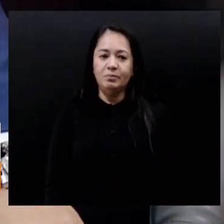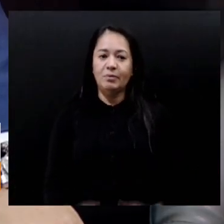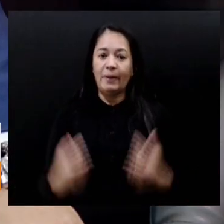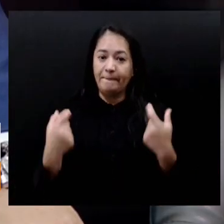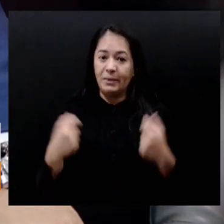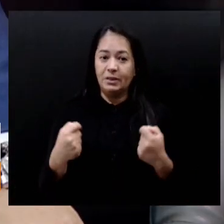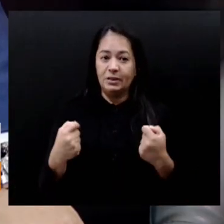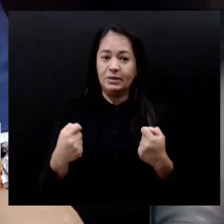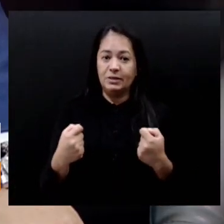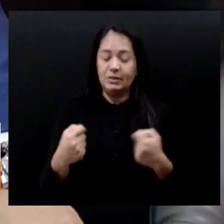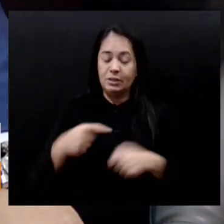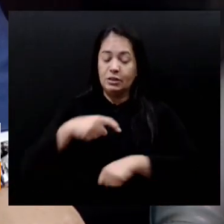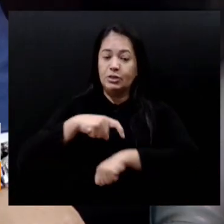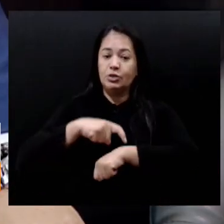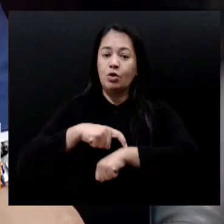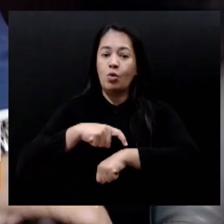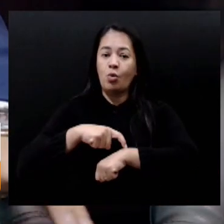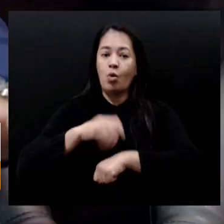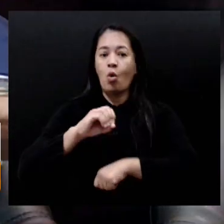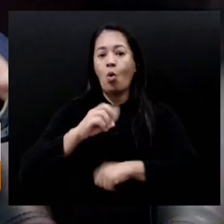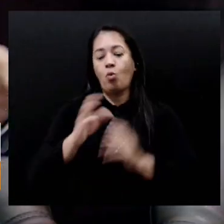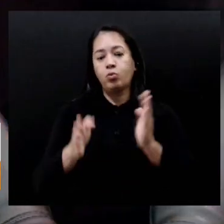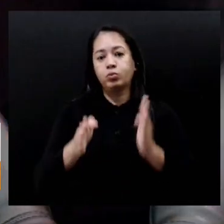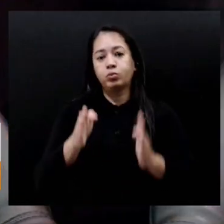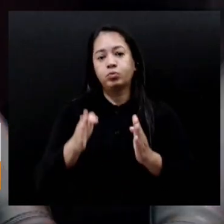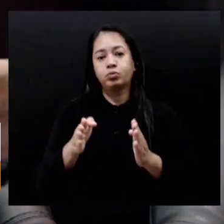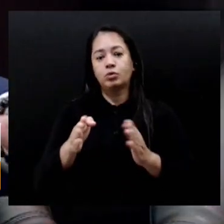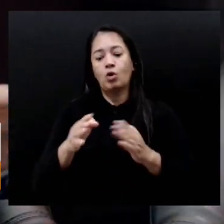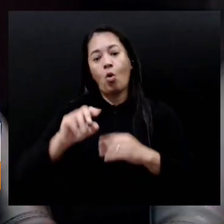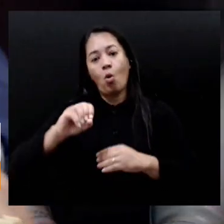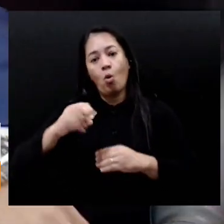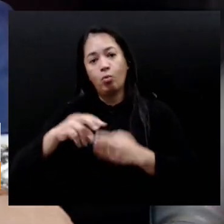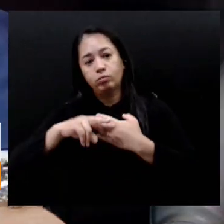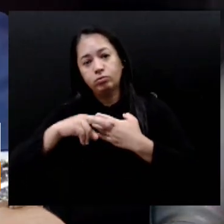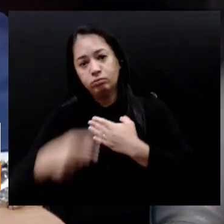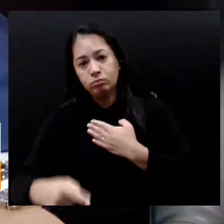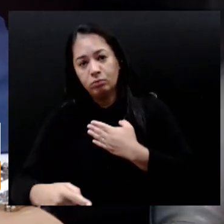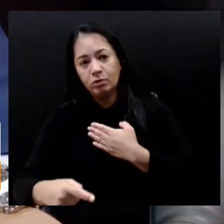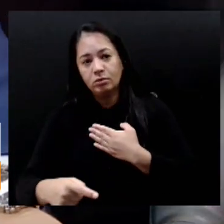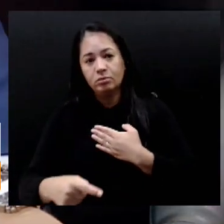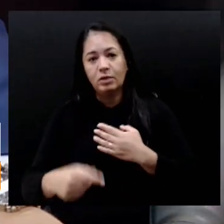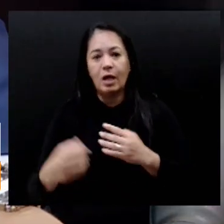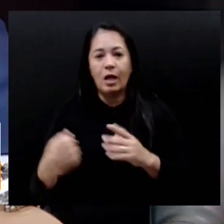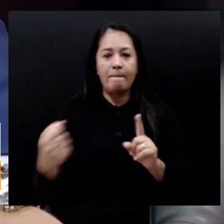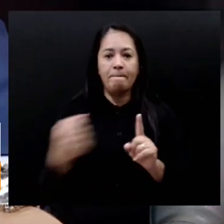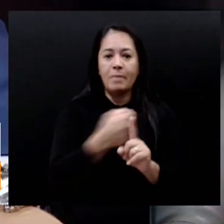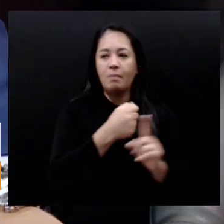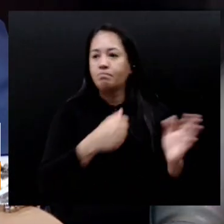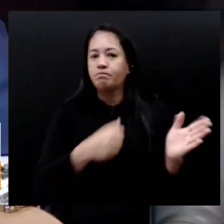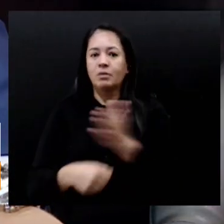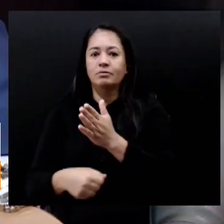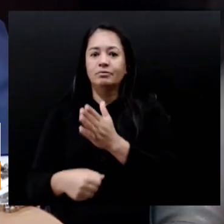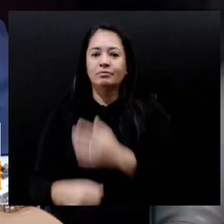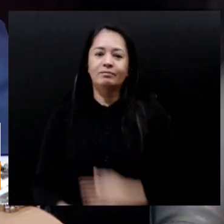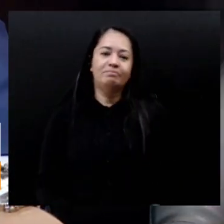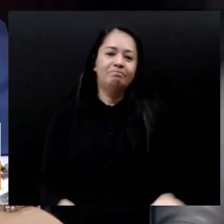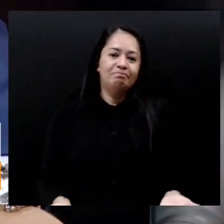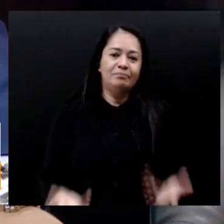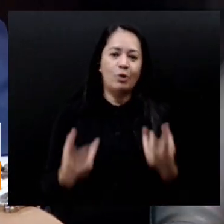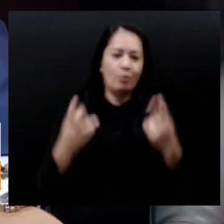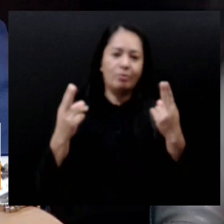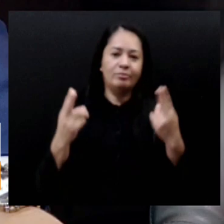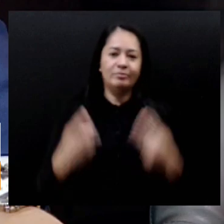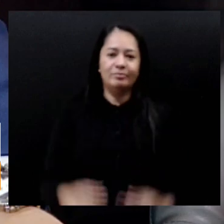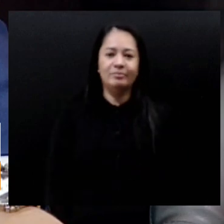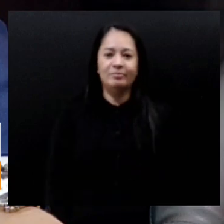iminência, ou durante, ou logo após, né? Então, aconteceu, tomou. Levou, tomou, né? Tomou, levou. Então, não é nem